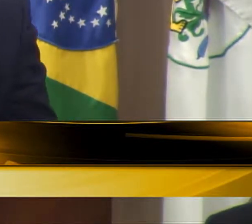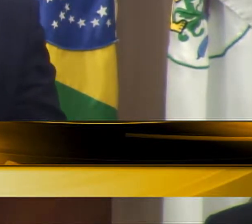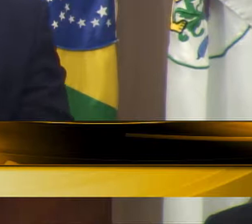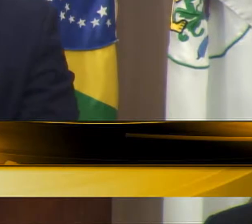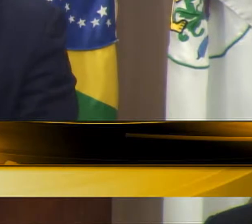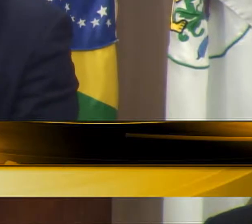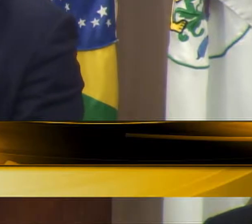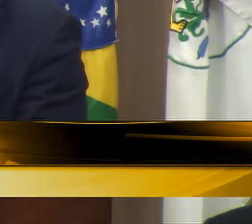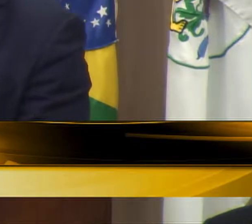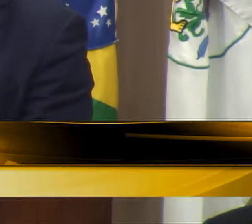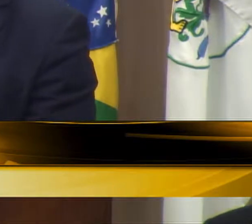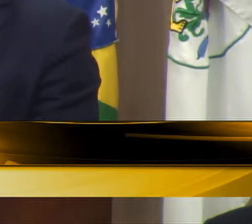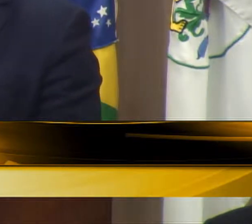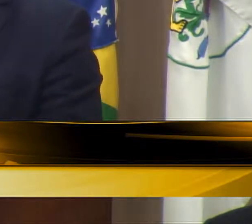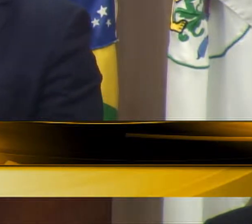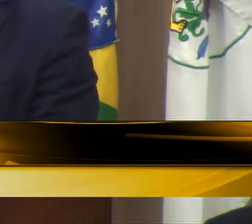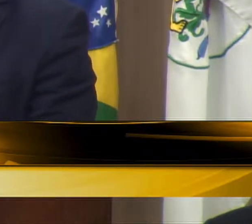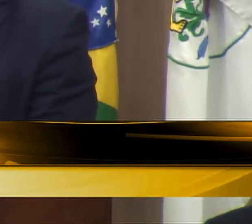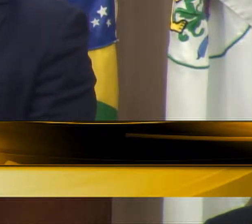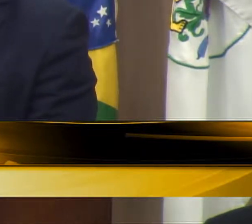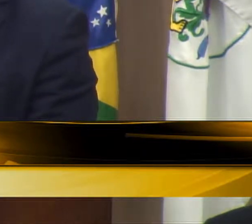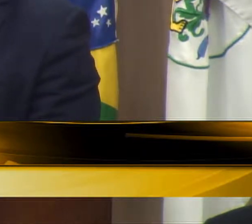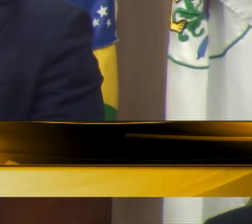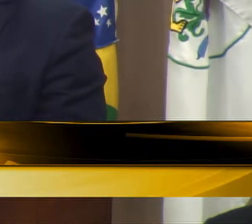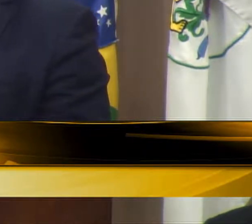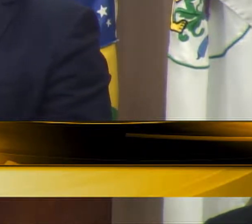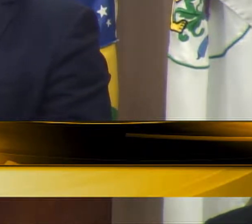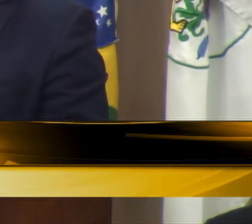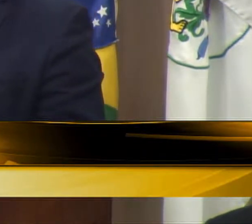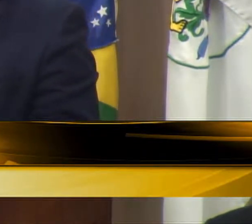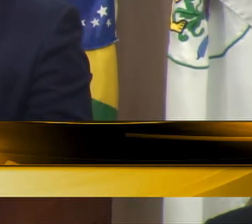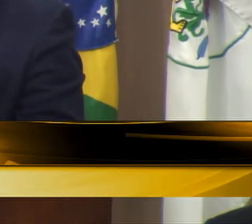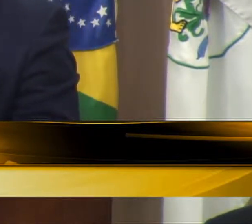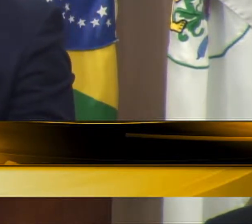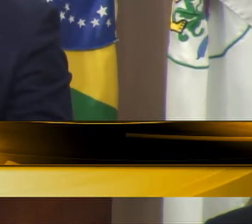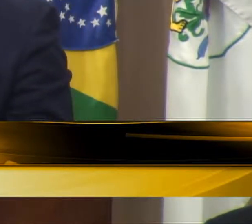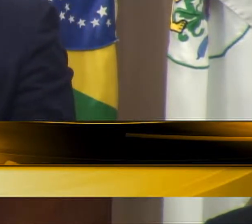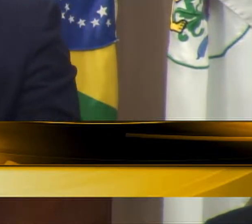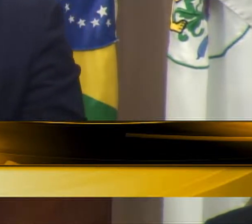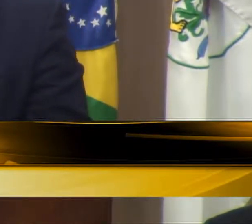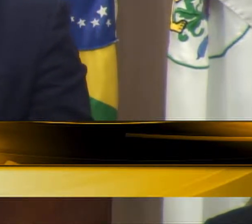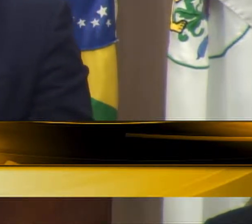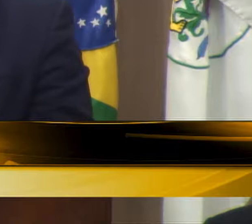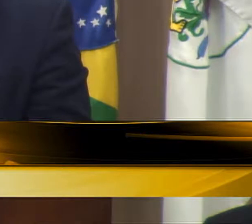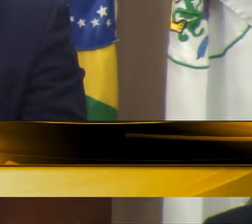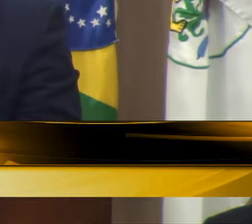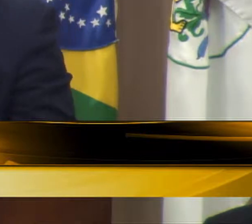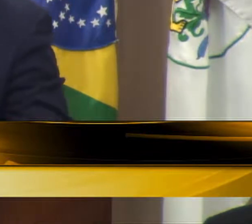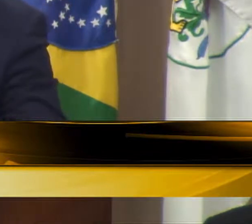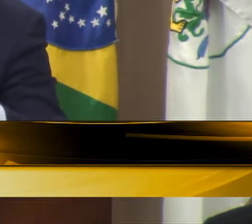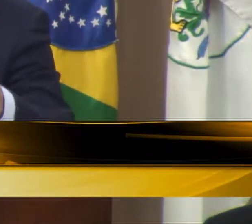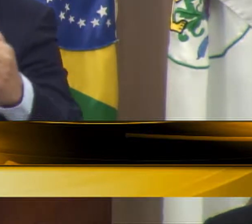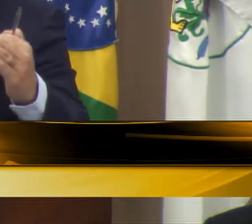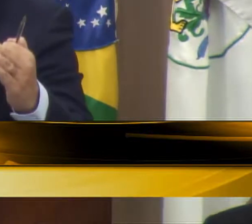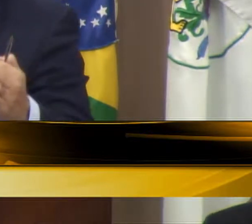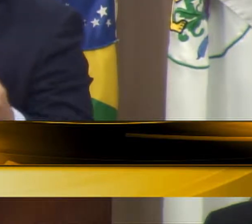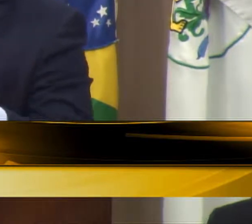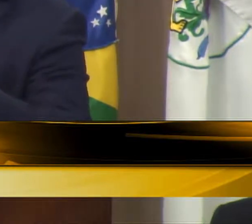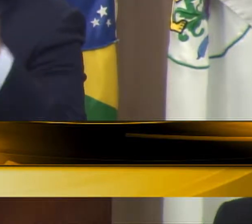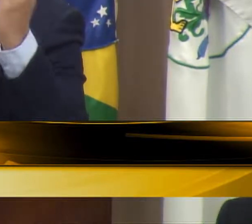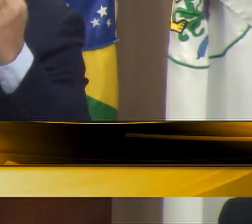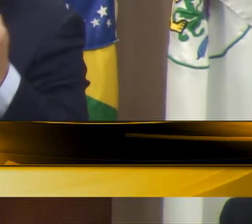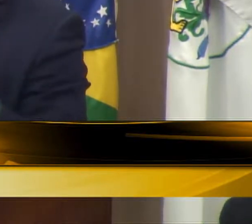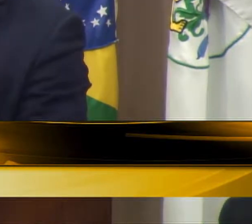com que a senhora trata. E, para encerrar, eu quero lembrar de uma passagem bíblica que Jesus falava